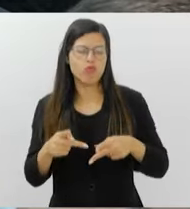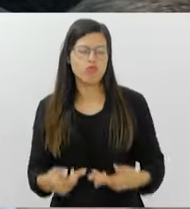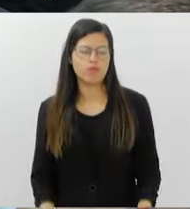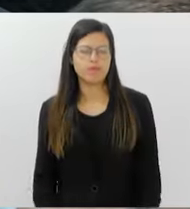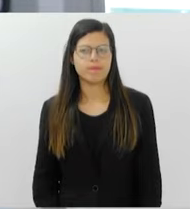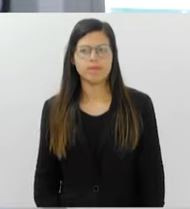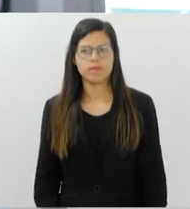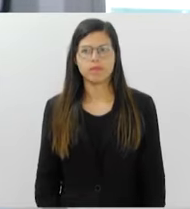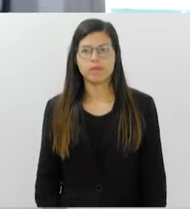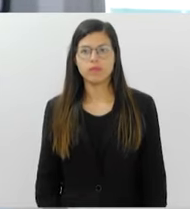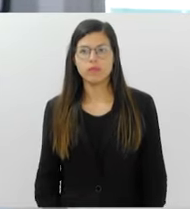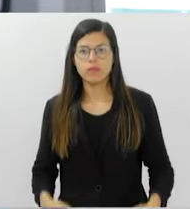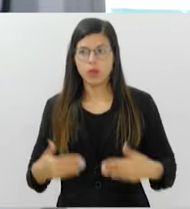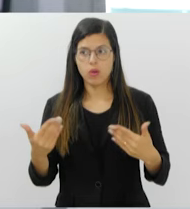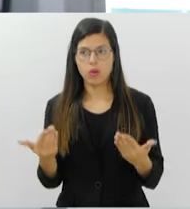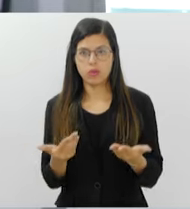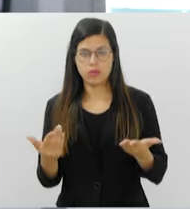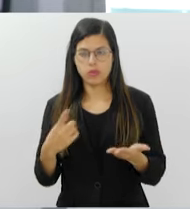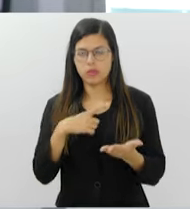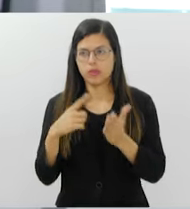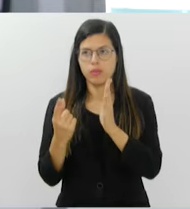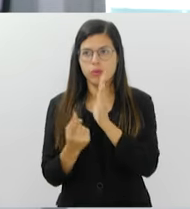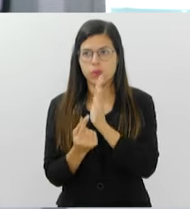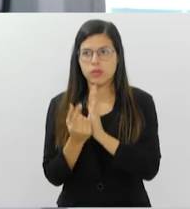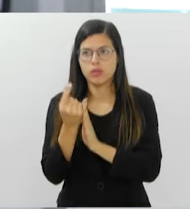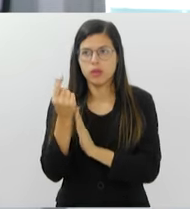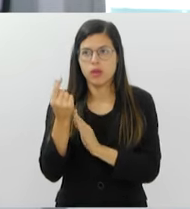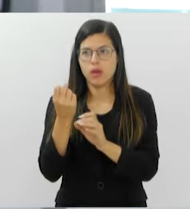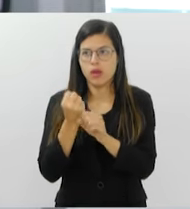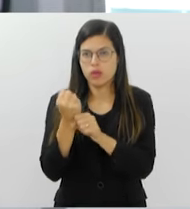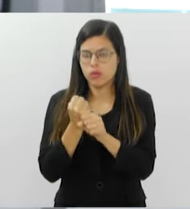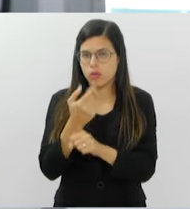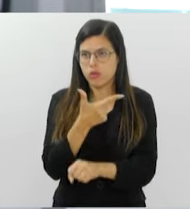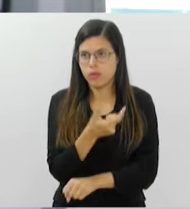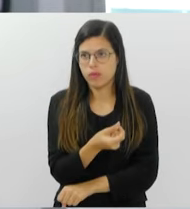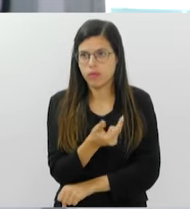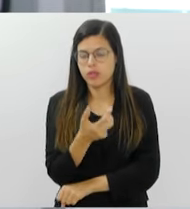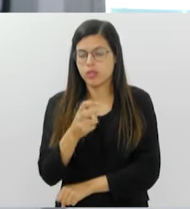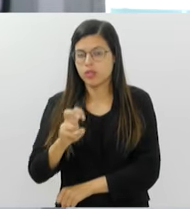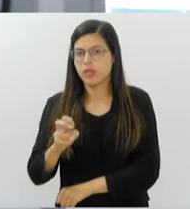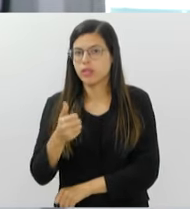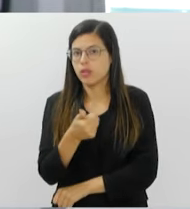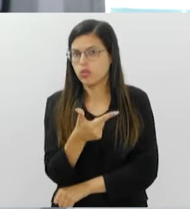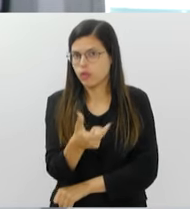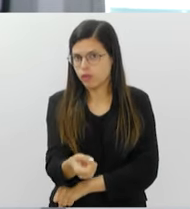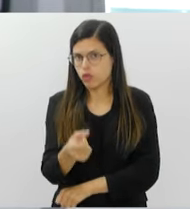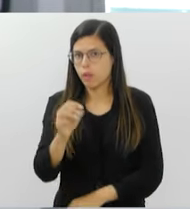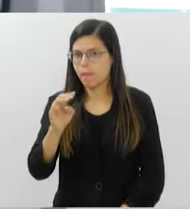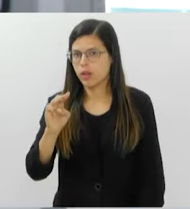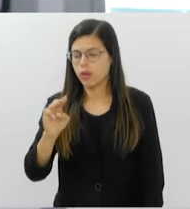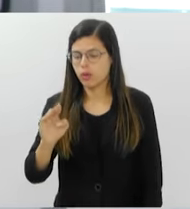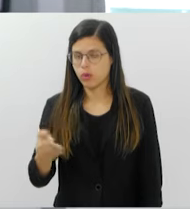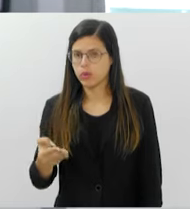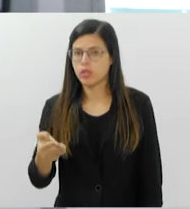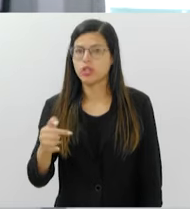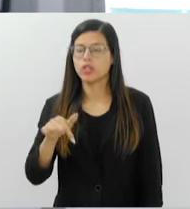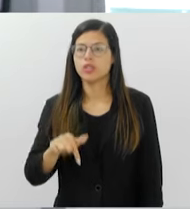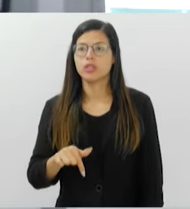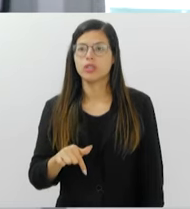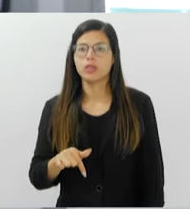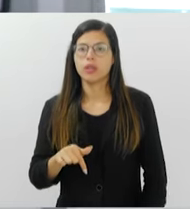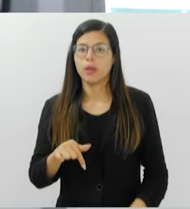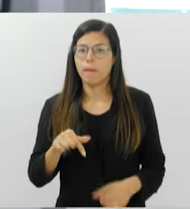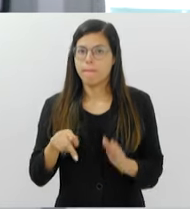públicas. Hoje nós temos um orçamento previsto para 2025 em torno de 120 bilhões e o valor reservado para as